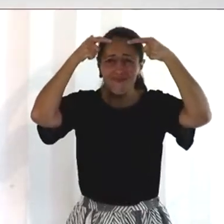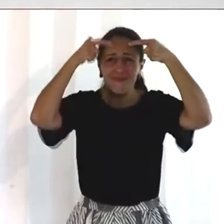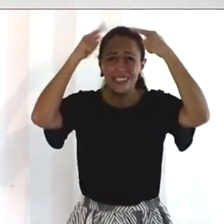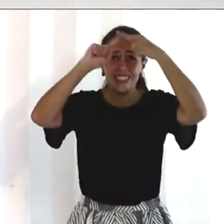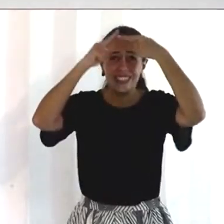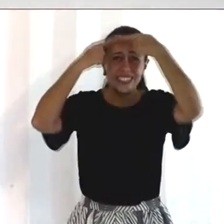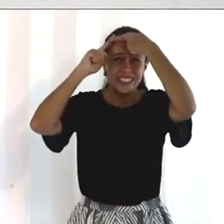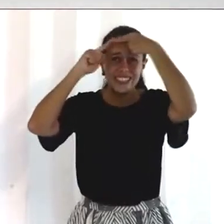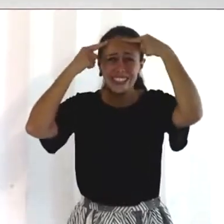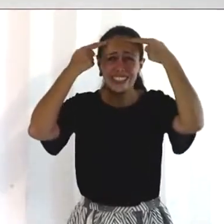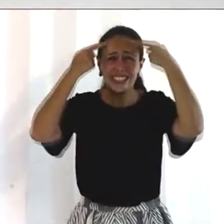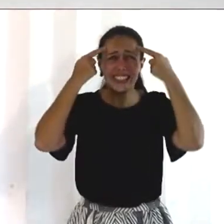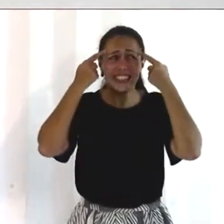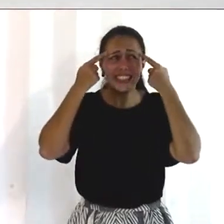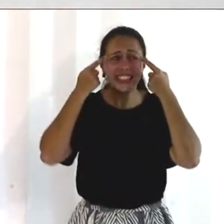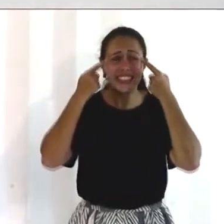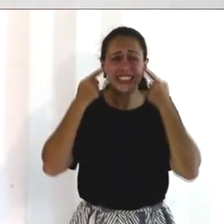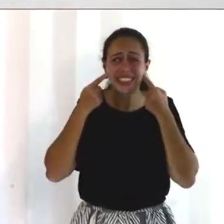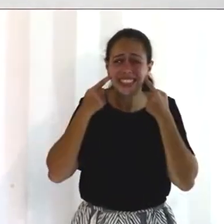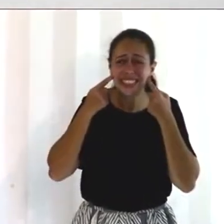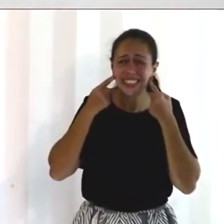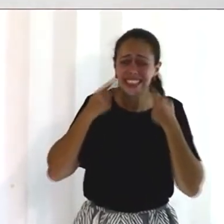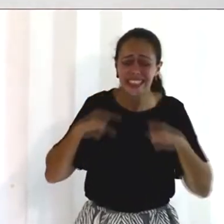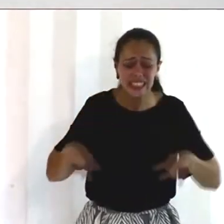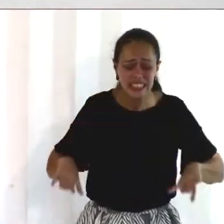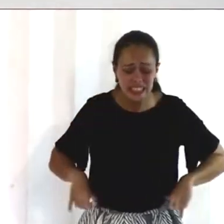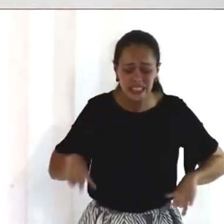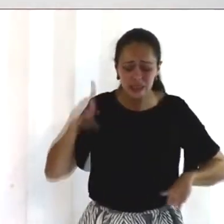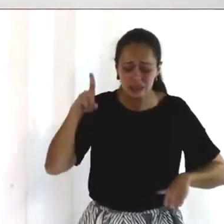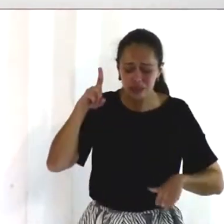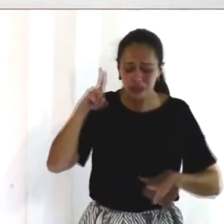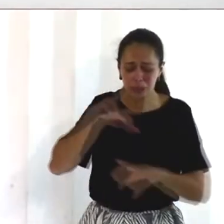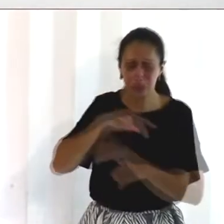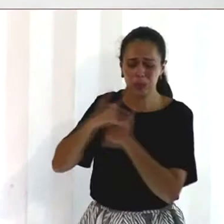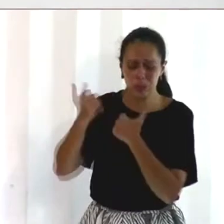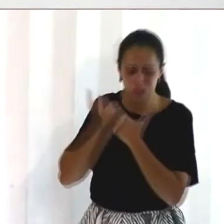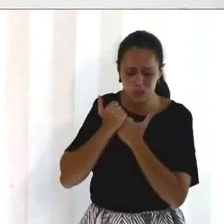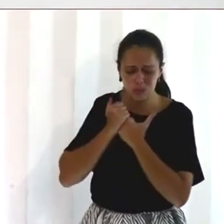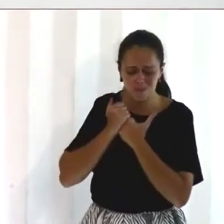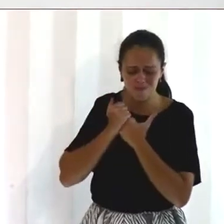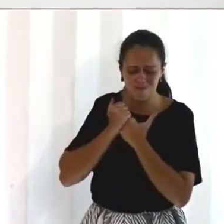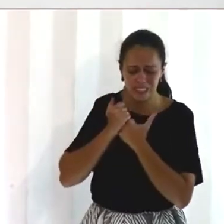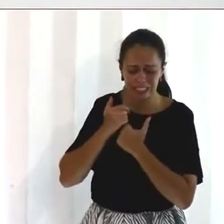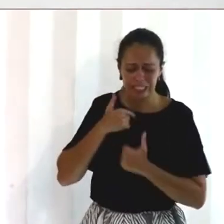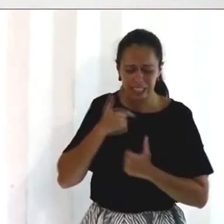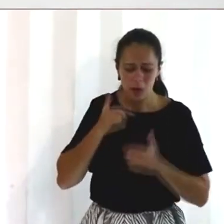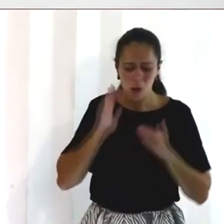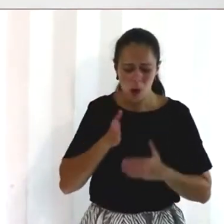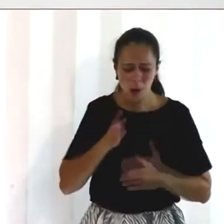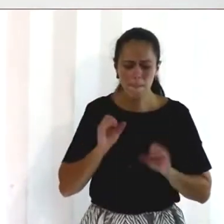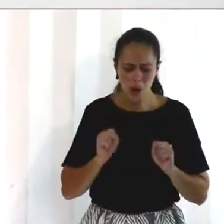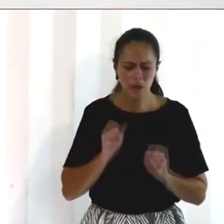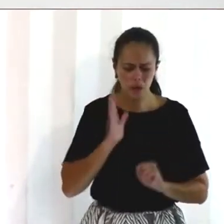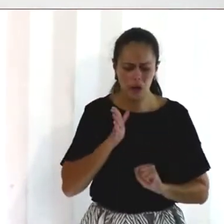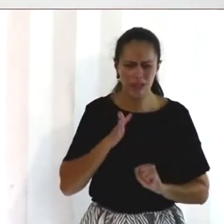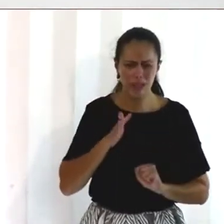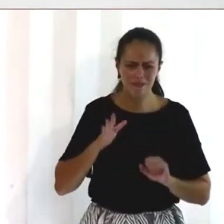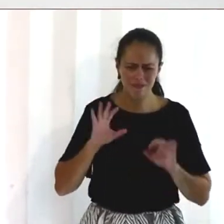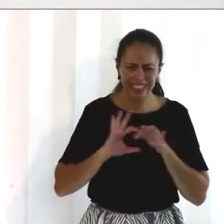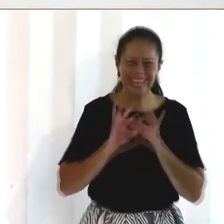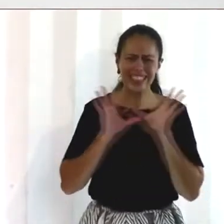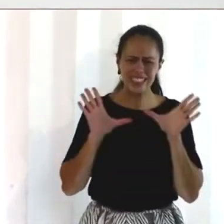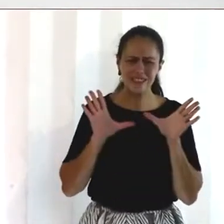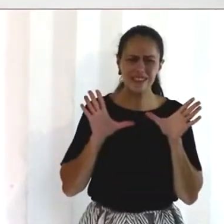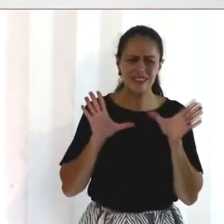Senhor sofreu mais do que eu estou sofrendo para que eu possa caminhar. É assim que pensa quem faz